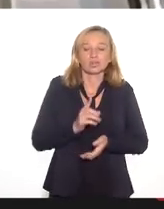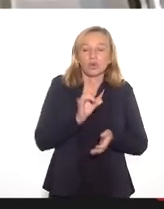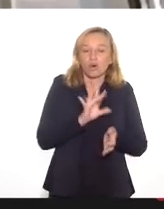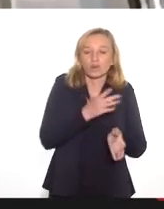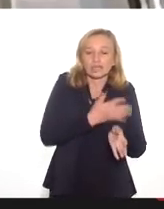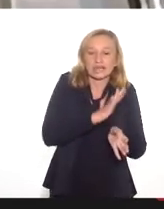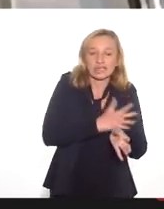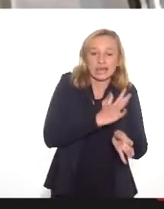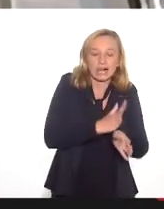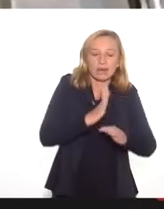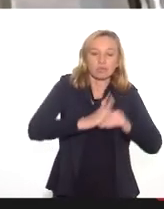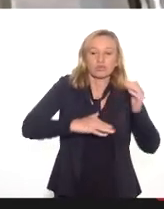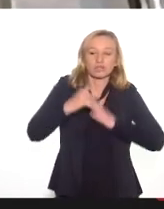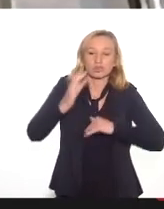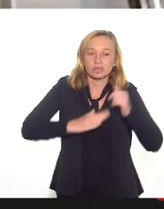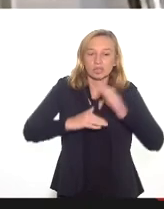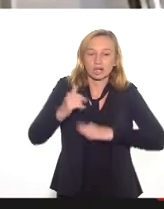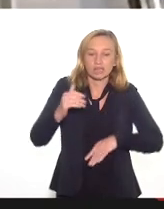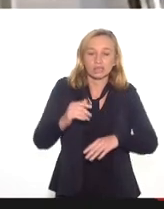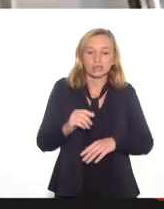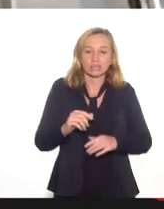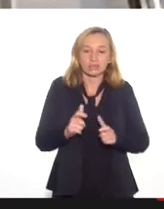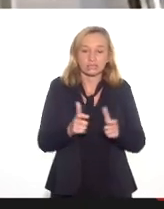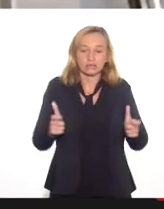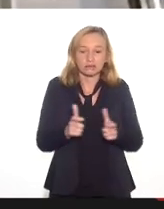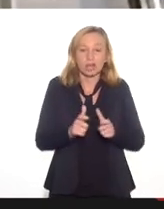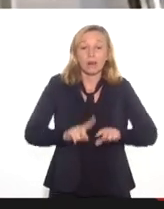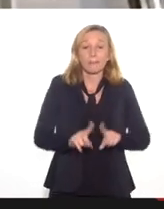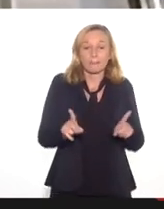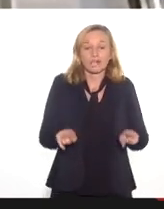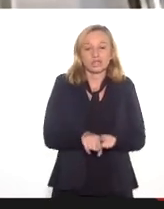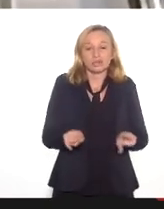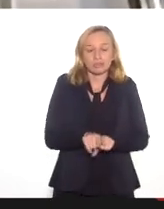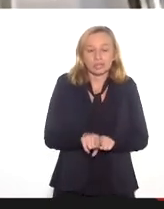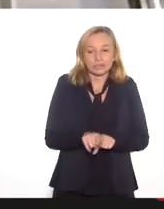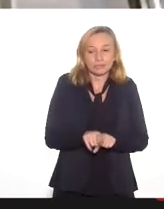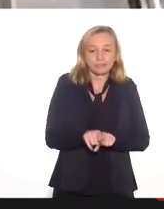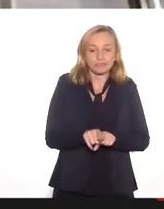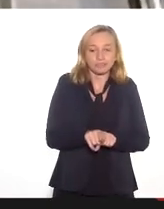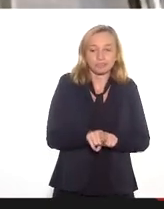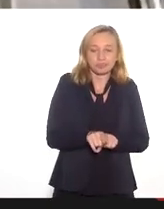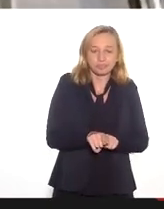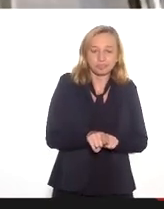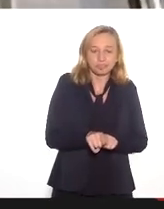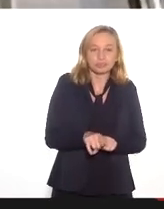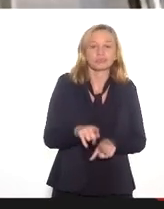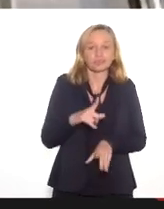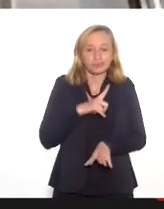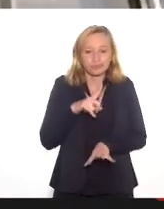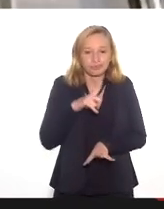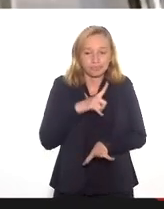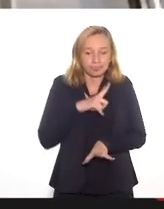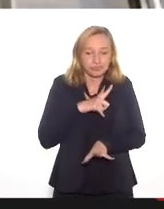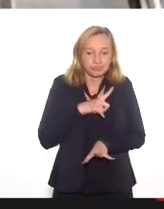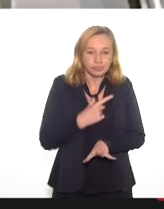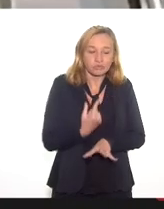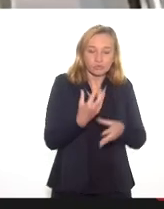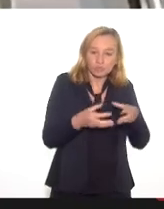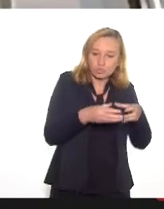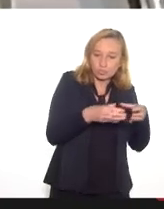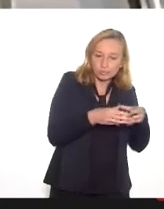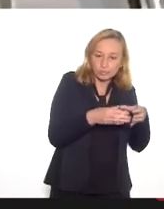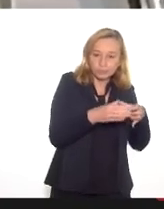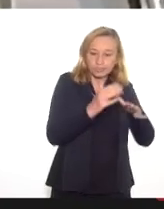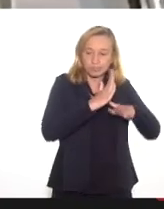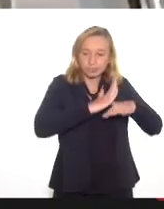profissionais de média complexidade mas também levar em consideração que existe um conjunto de